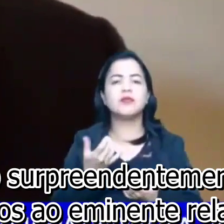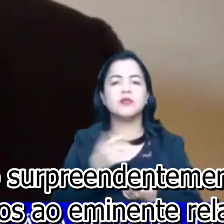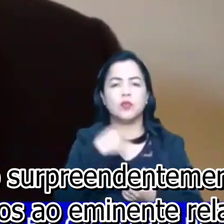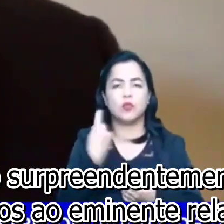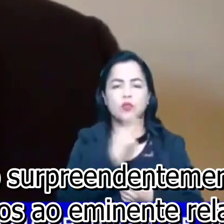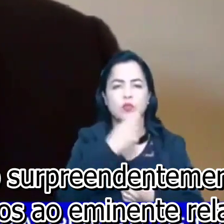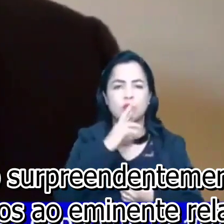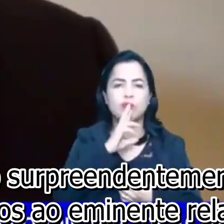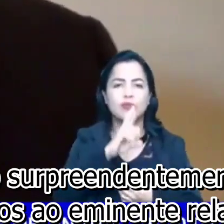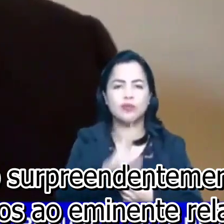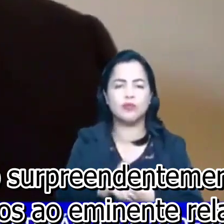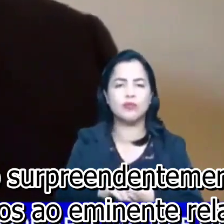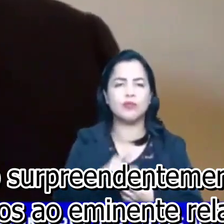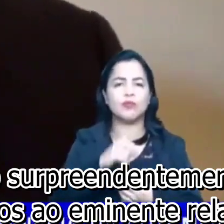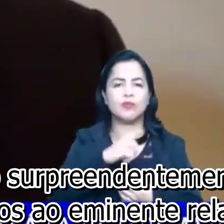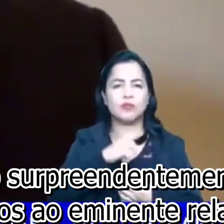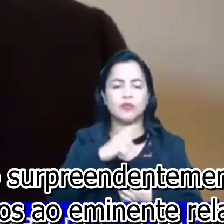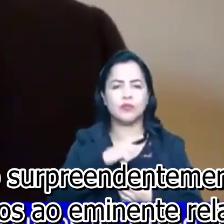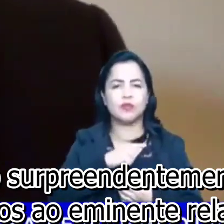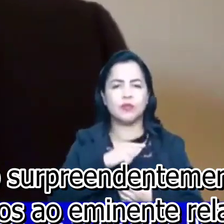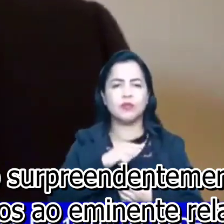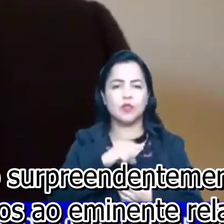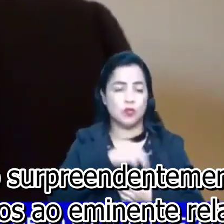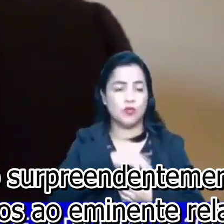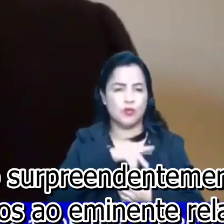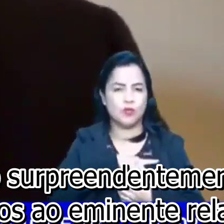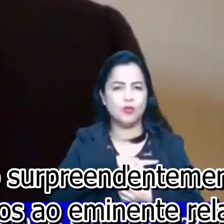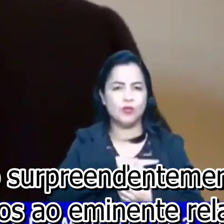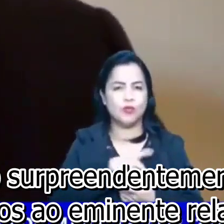manifestar a respeito do petitório do Ministério Público,